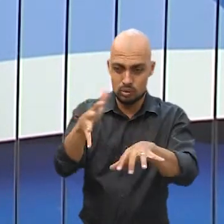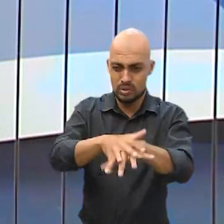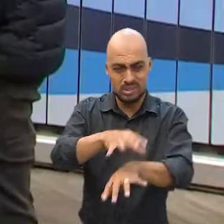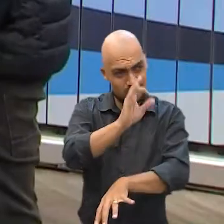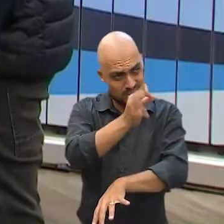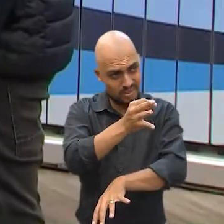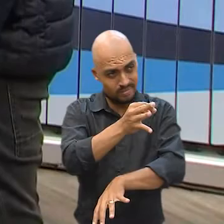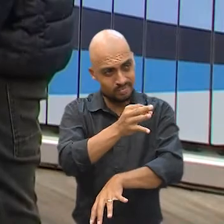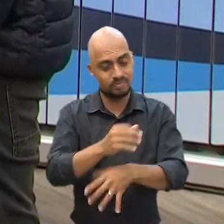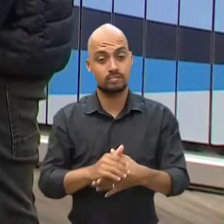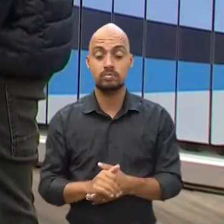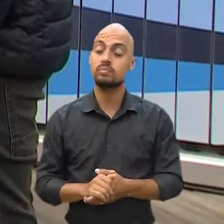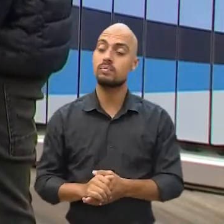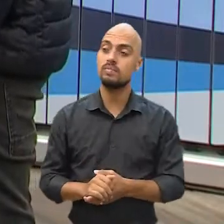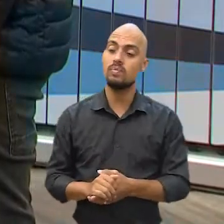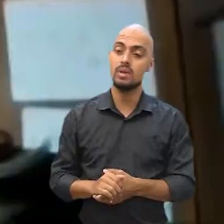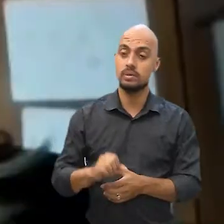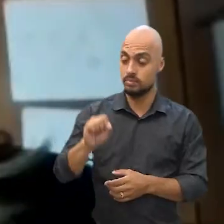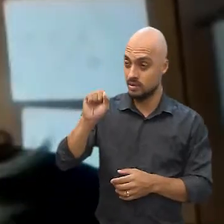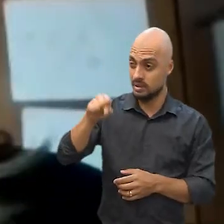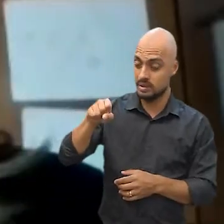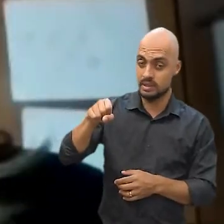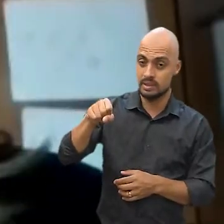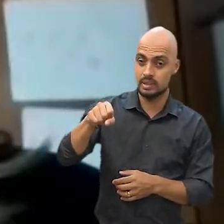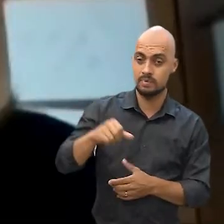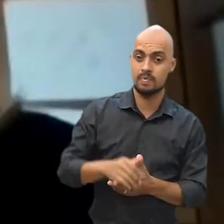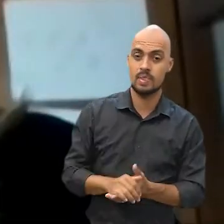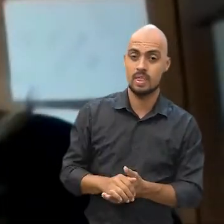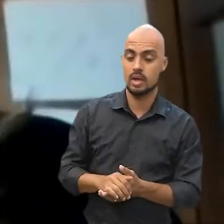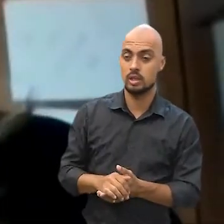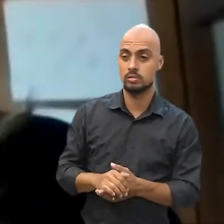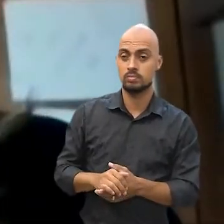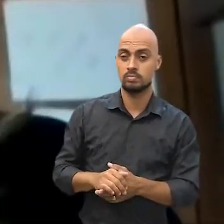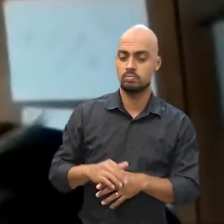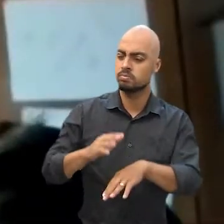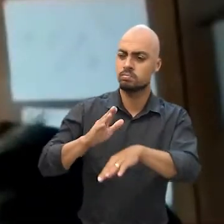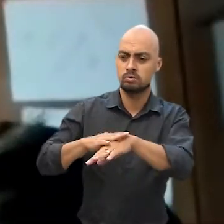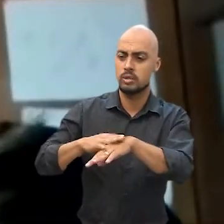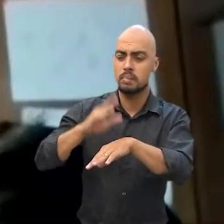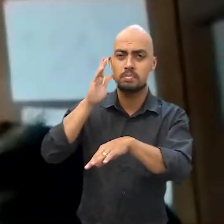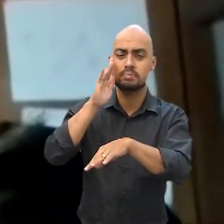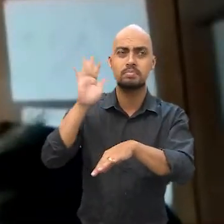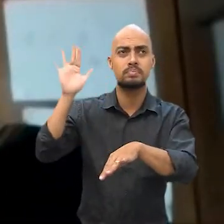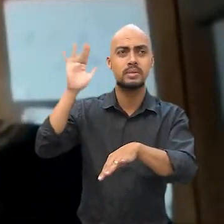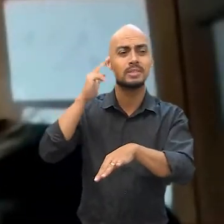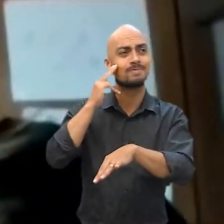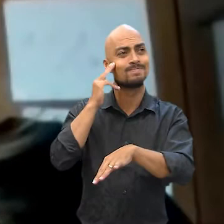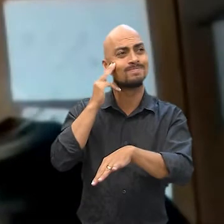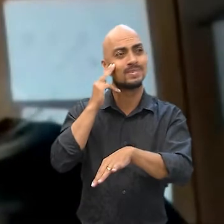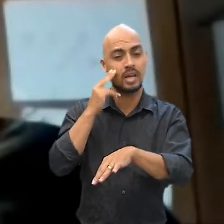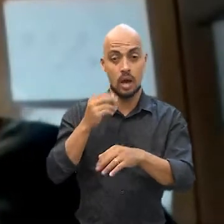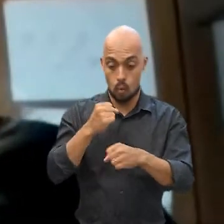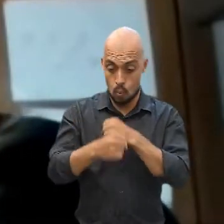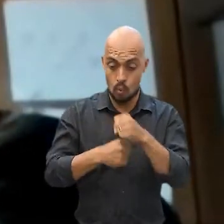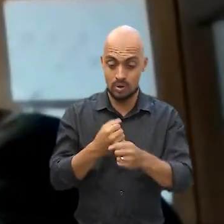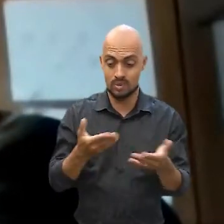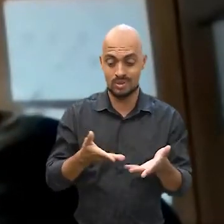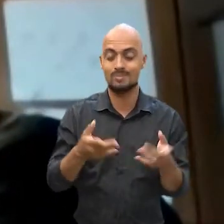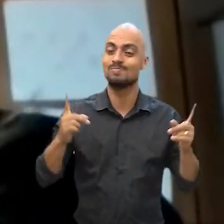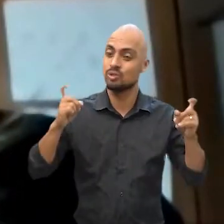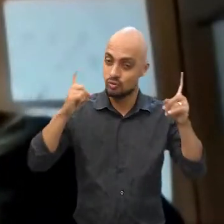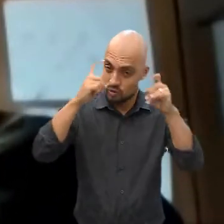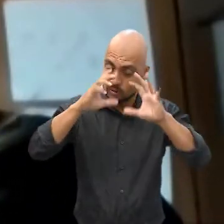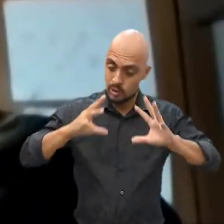mesmo? É isso mesmo, André. Então, a gente pode pensar assim, eu acho que esse ano é um ano muito difícil para todos, né? Em